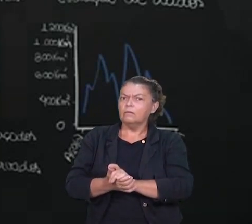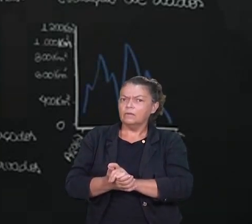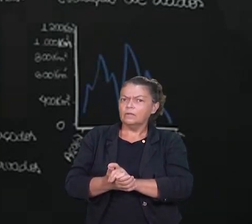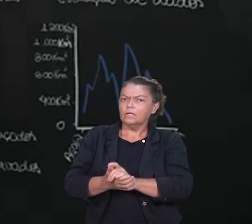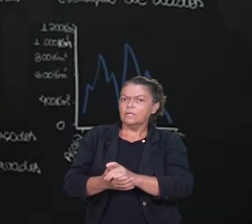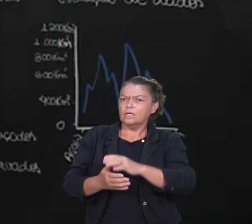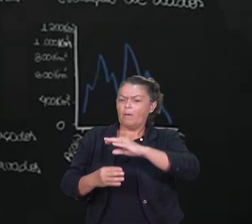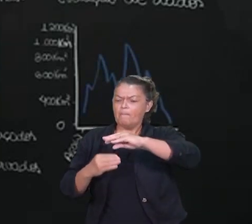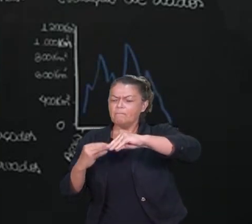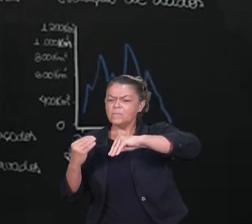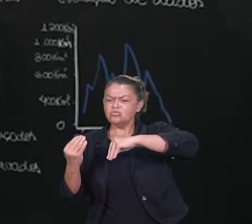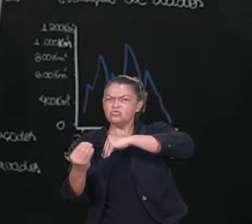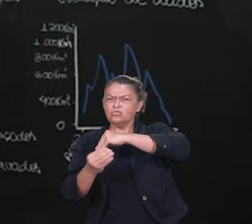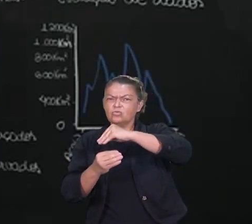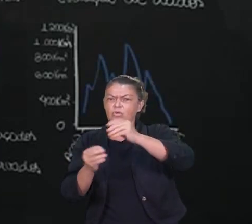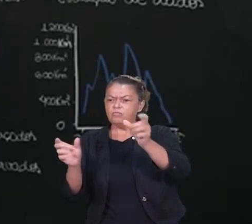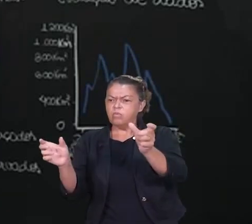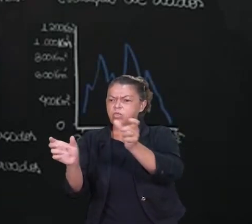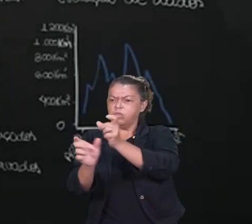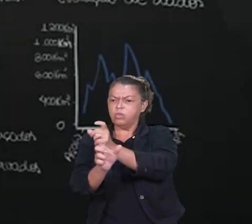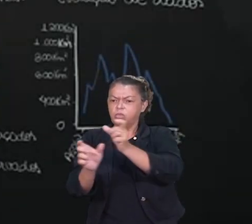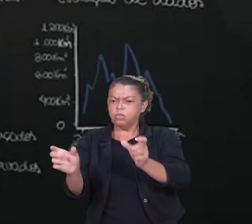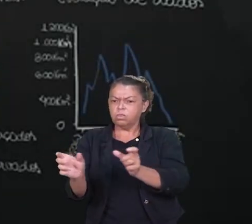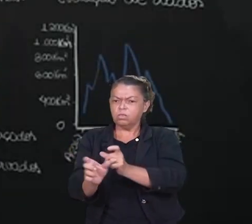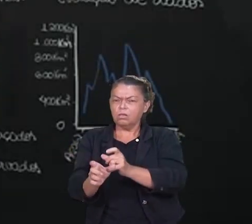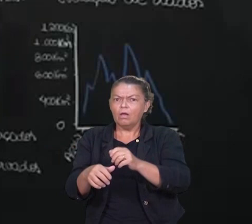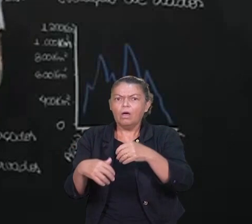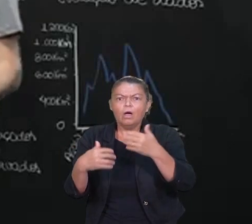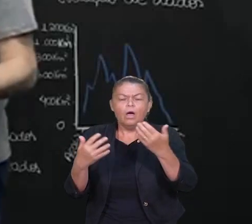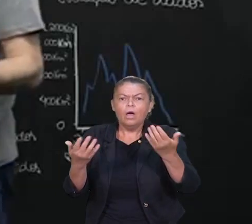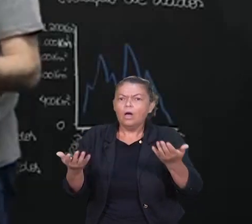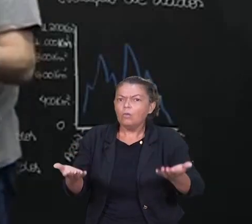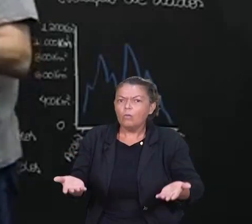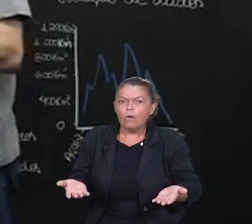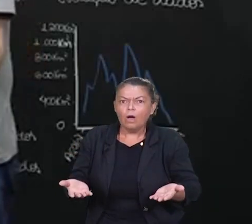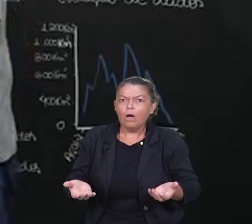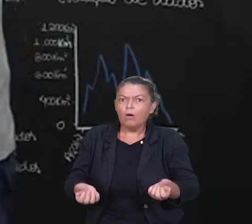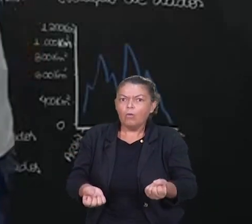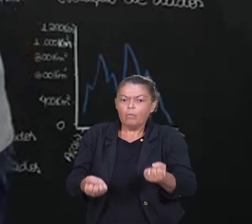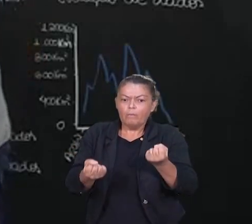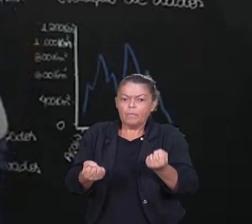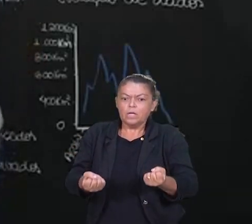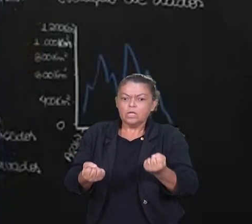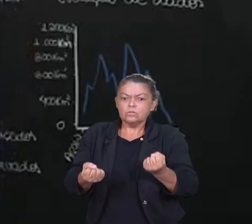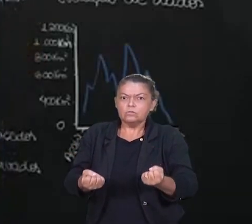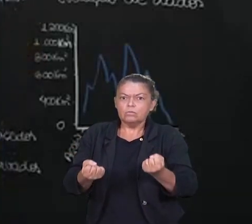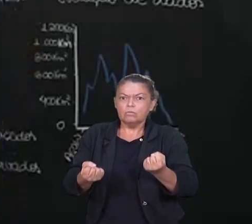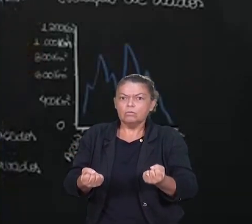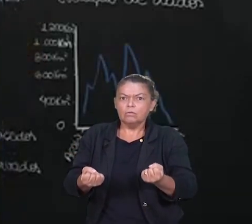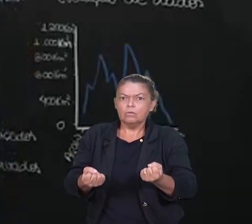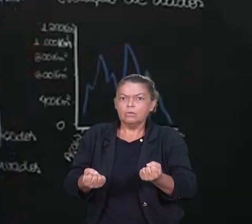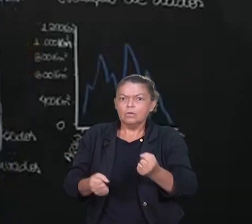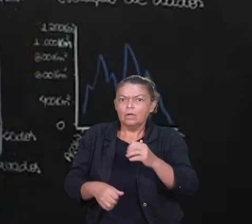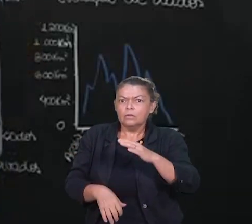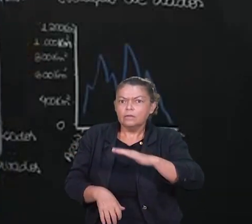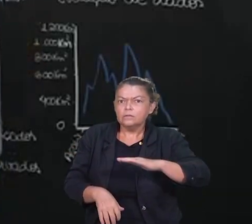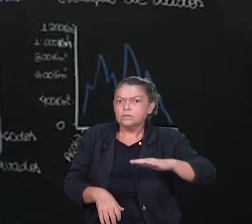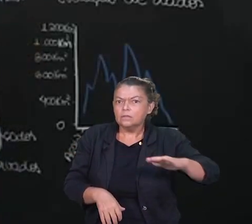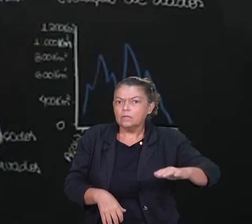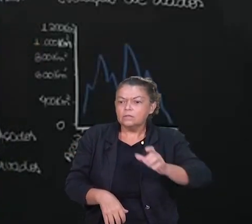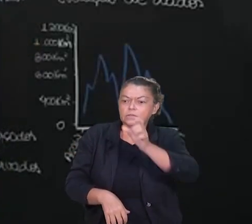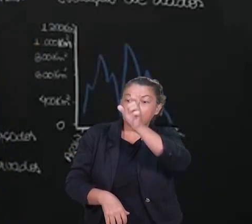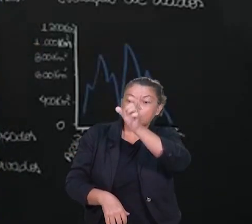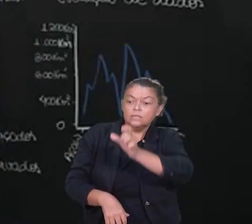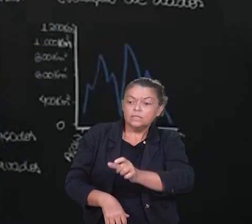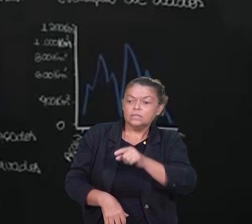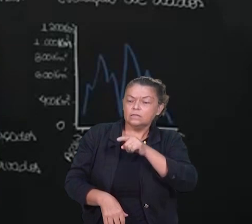informações. Por exemplo, qual que é a média de peso corpóreo das crianças aqui no caso?